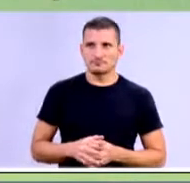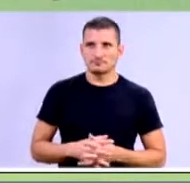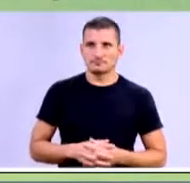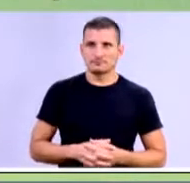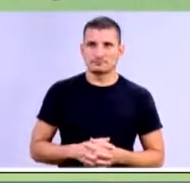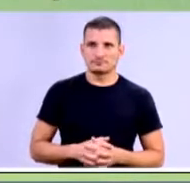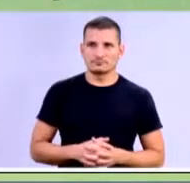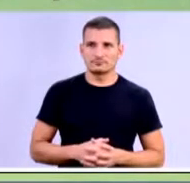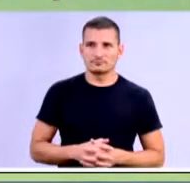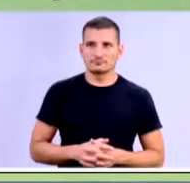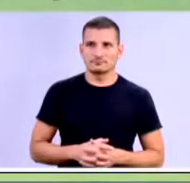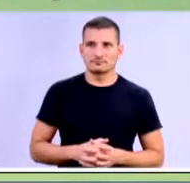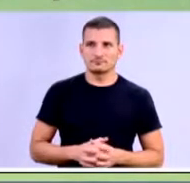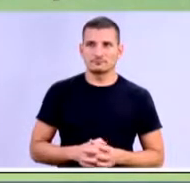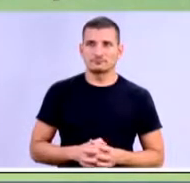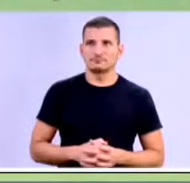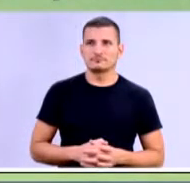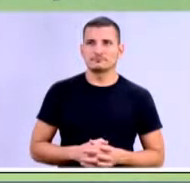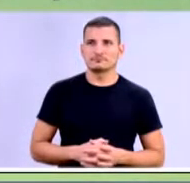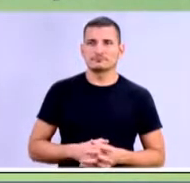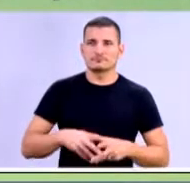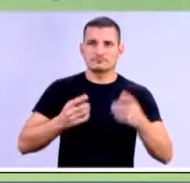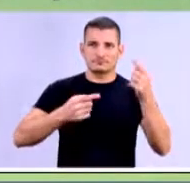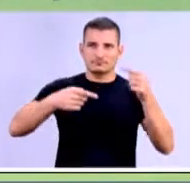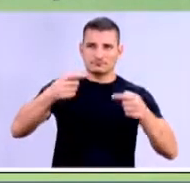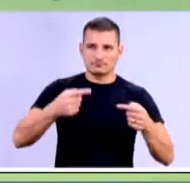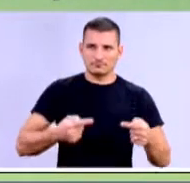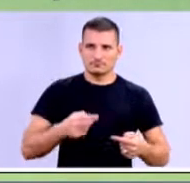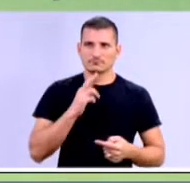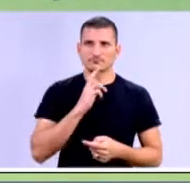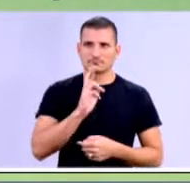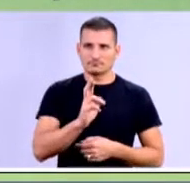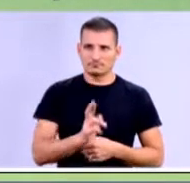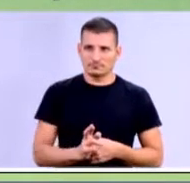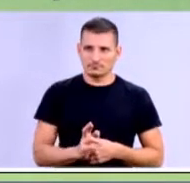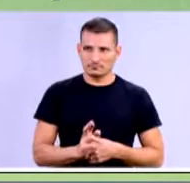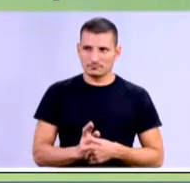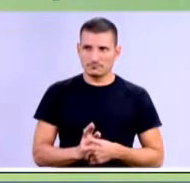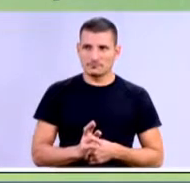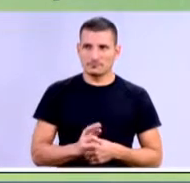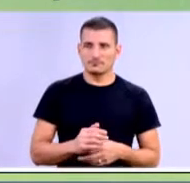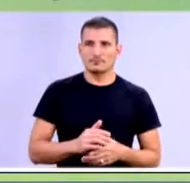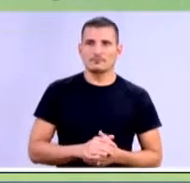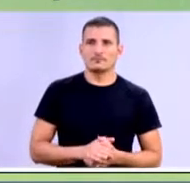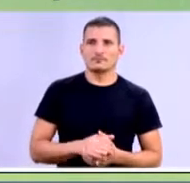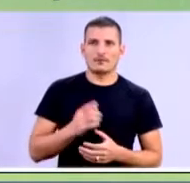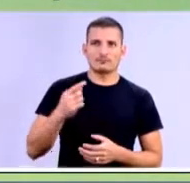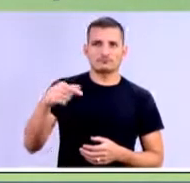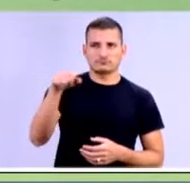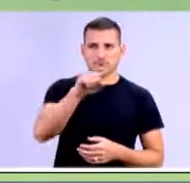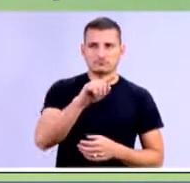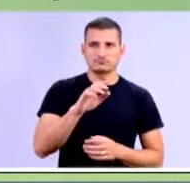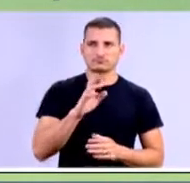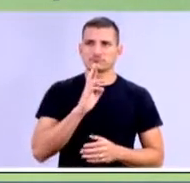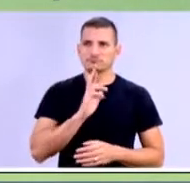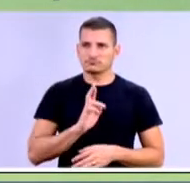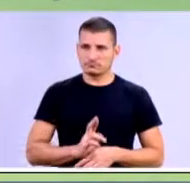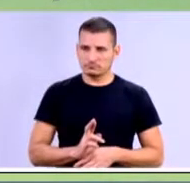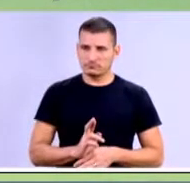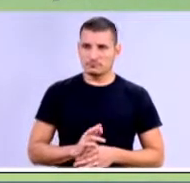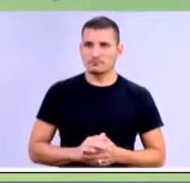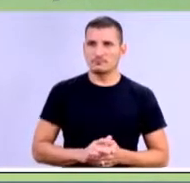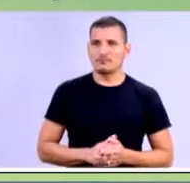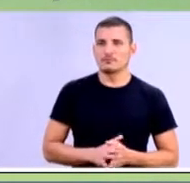sobre as questões que nós precisamos que você responda aí em sala de